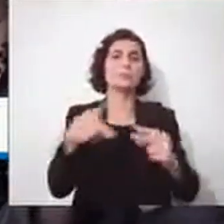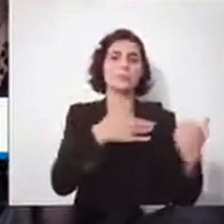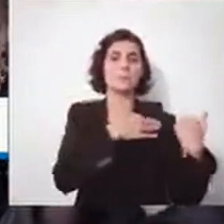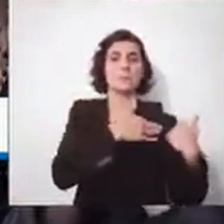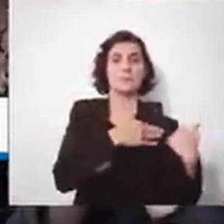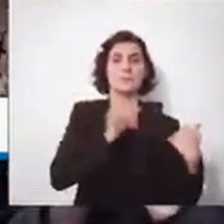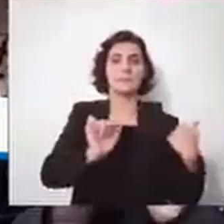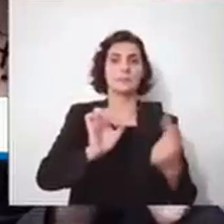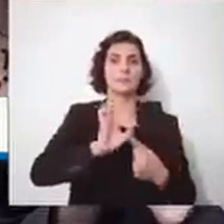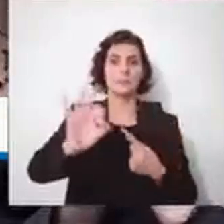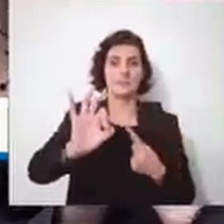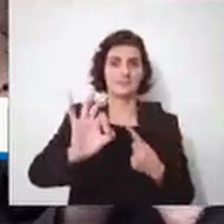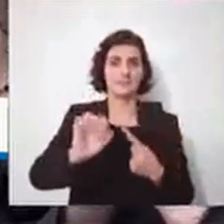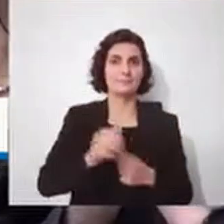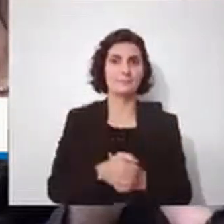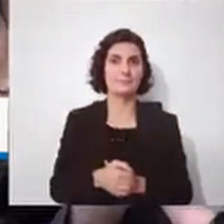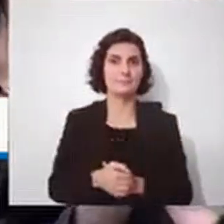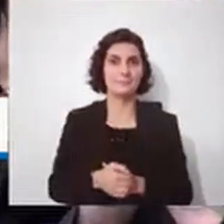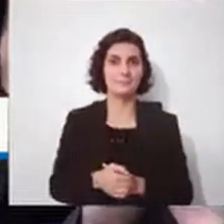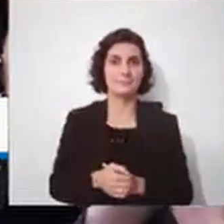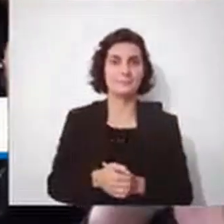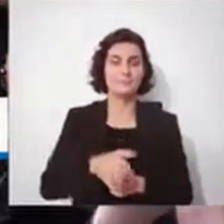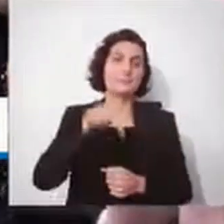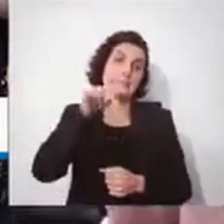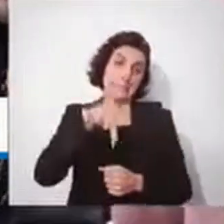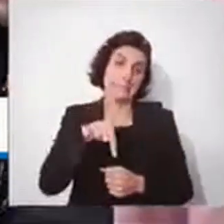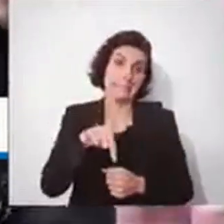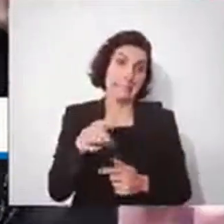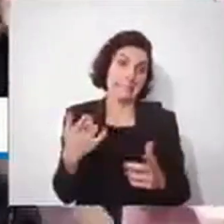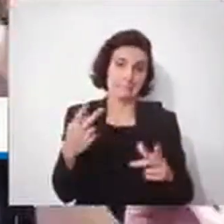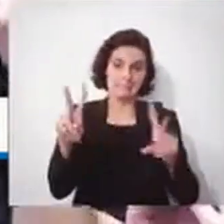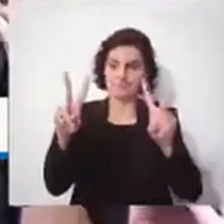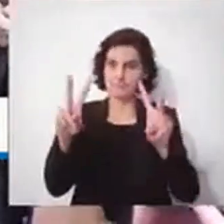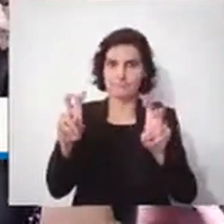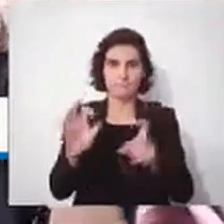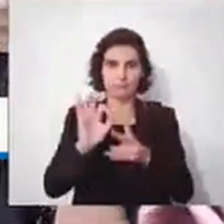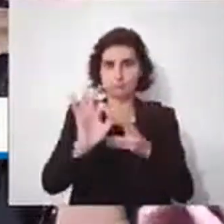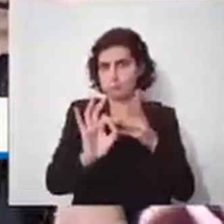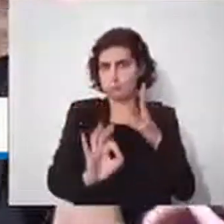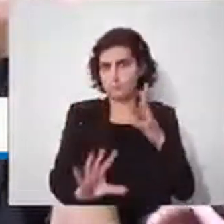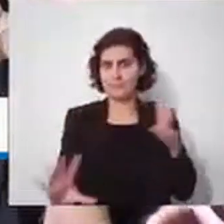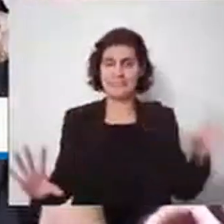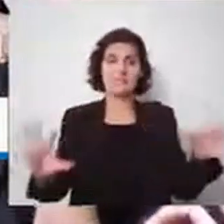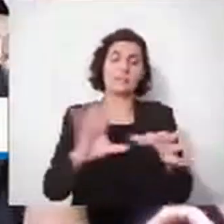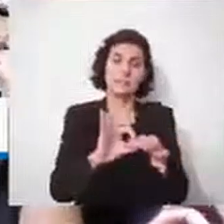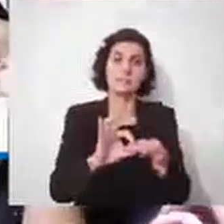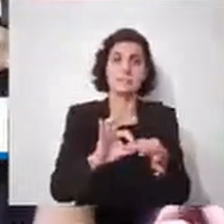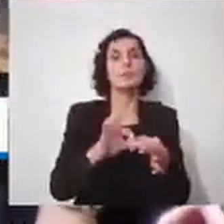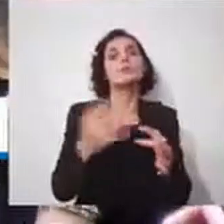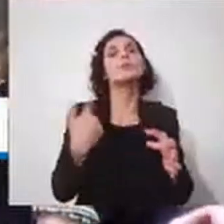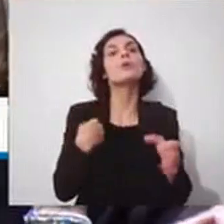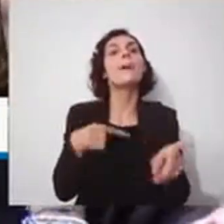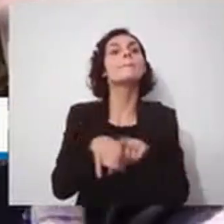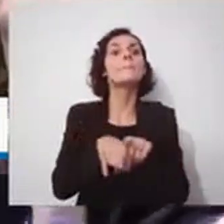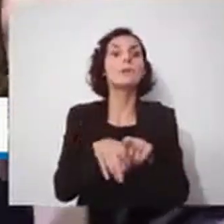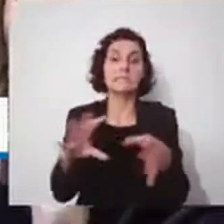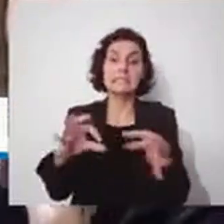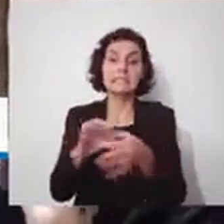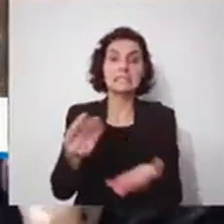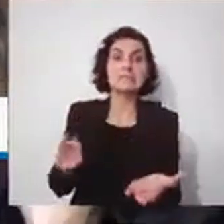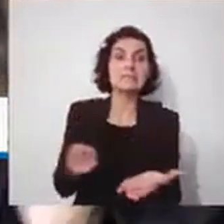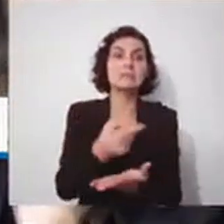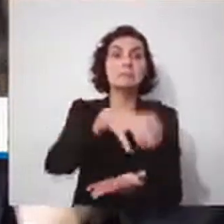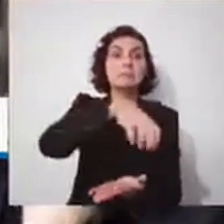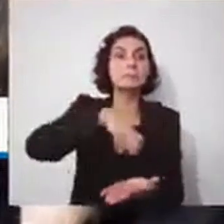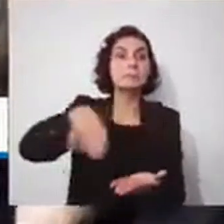questões que, limiarmente, se prendem, na sua maioria, com política de ordenamento do território e entendemos que o principal